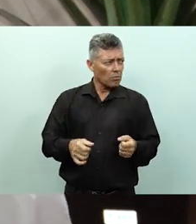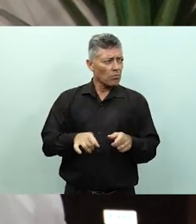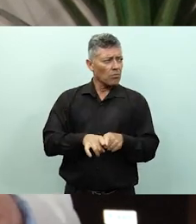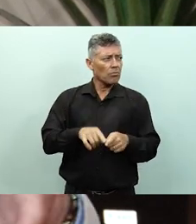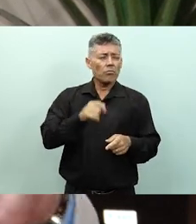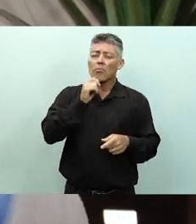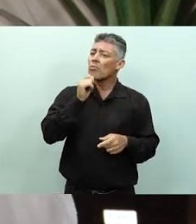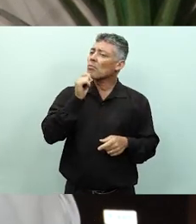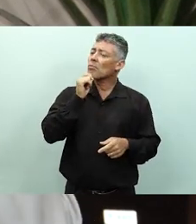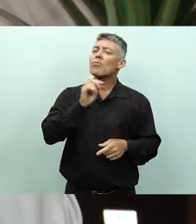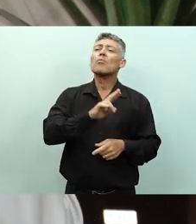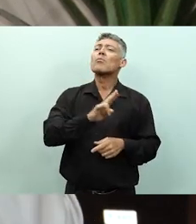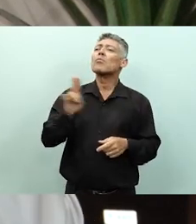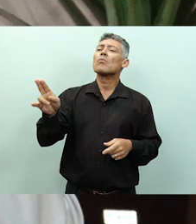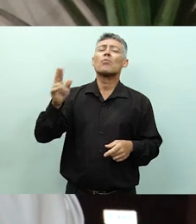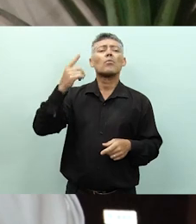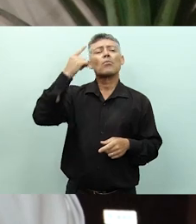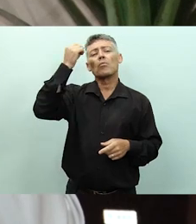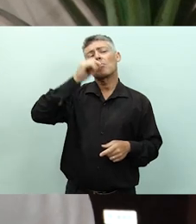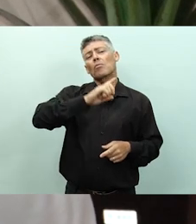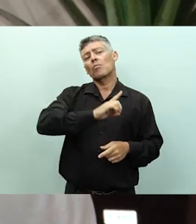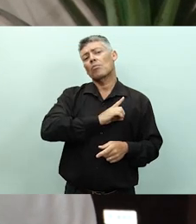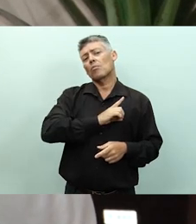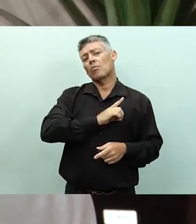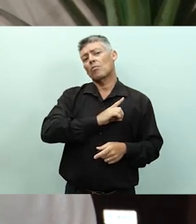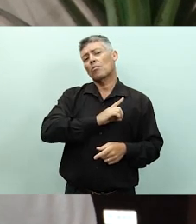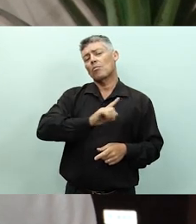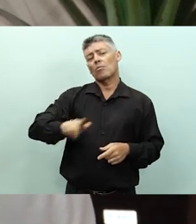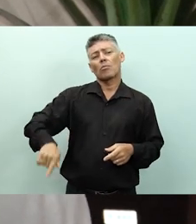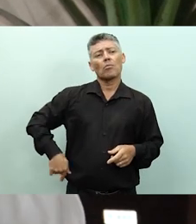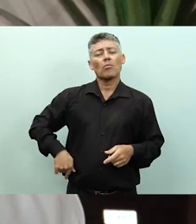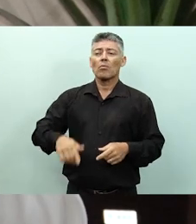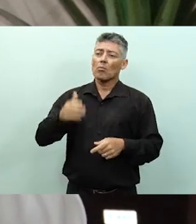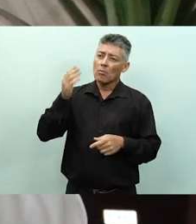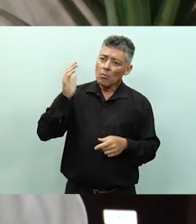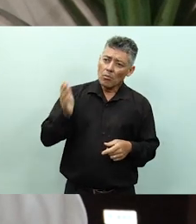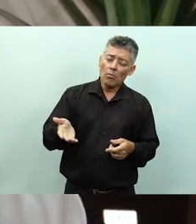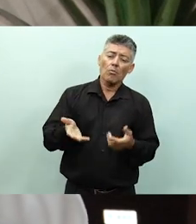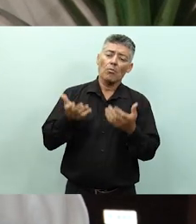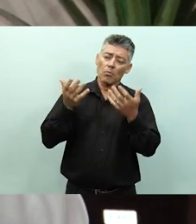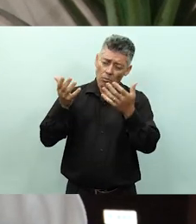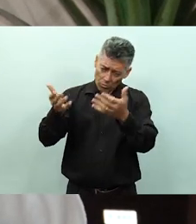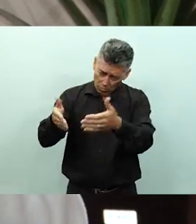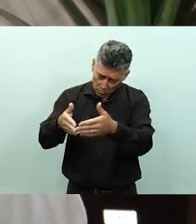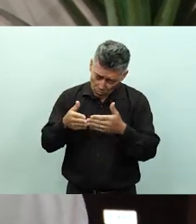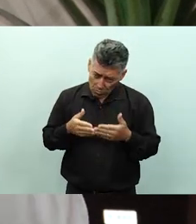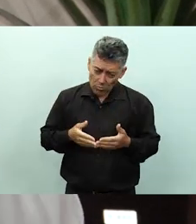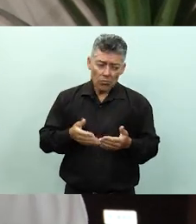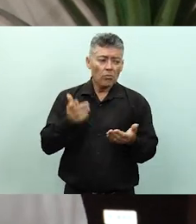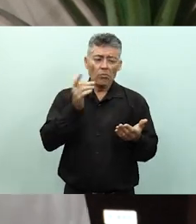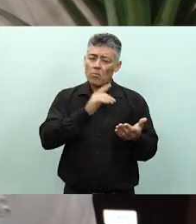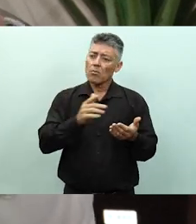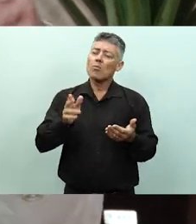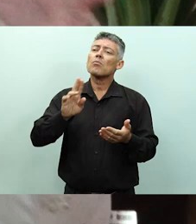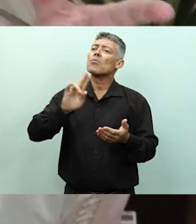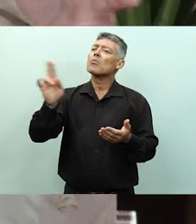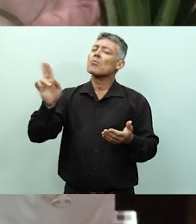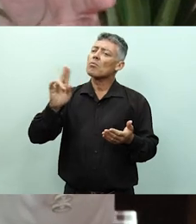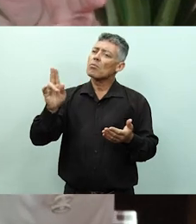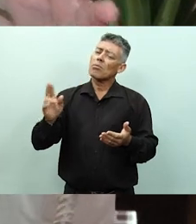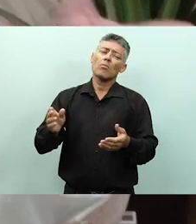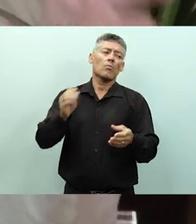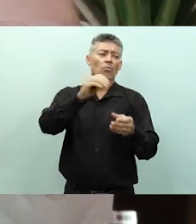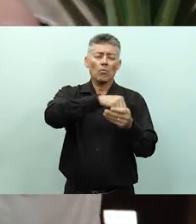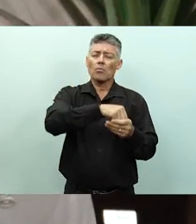não constava o nome dela para candidata a governadora. Ela requereu que fosse colocado o nome dela como